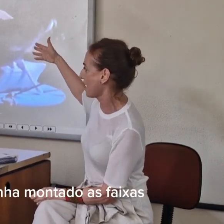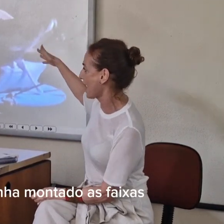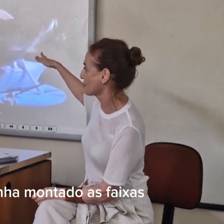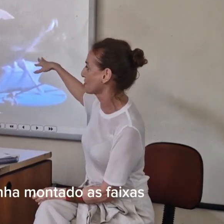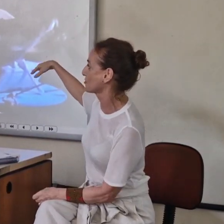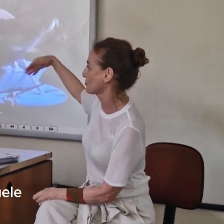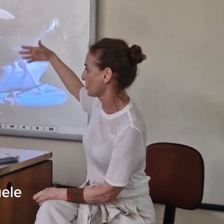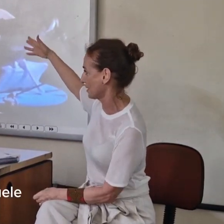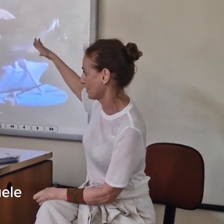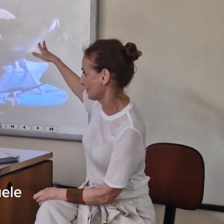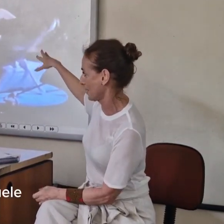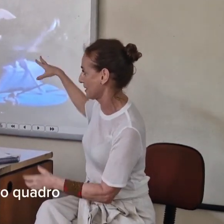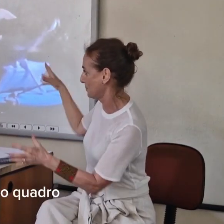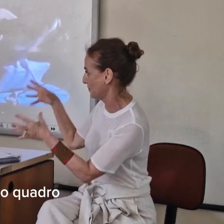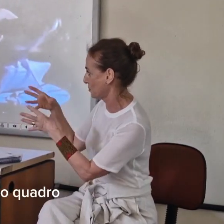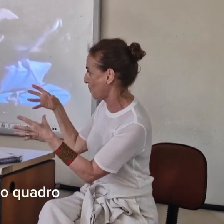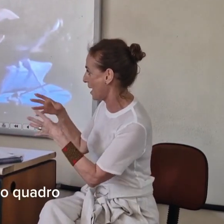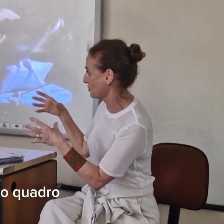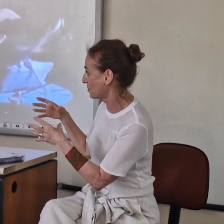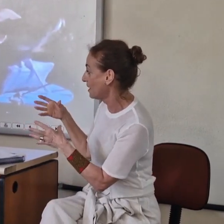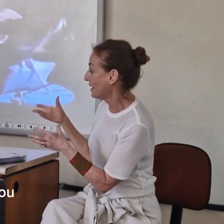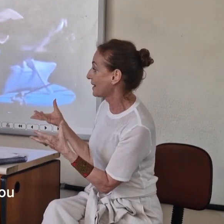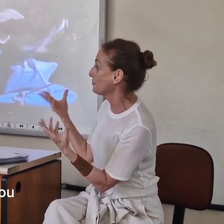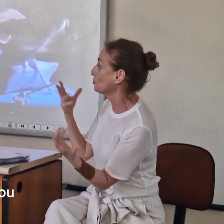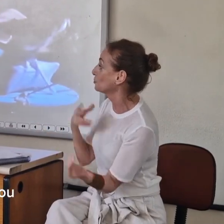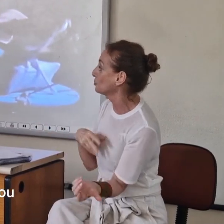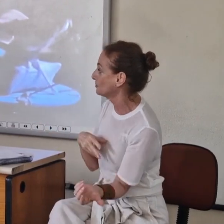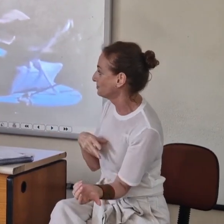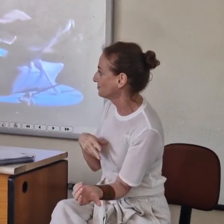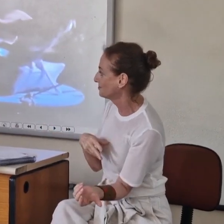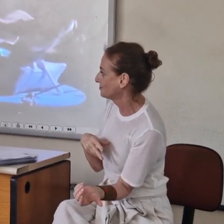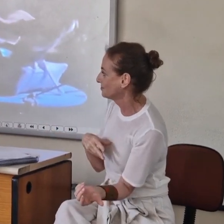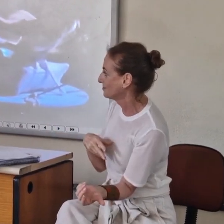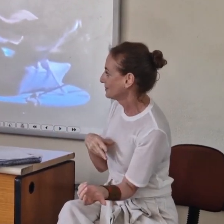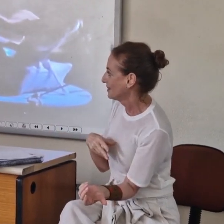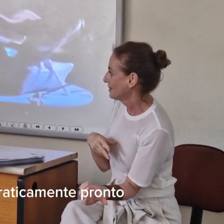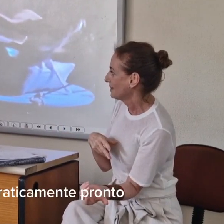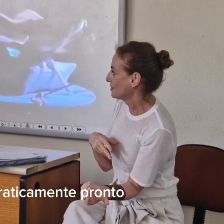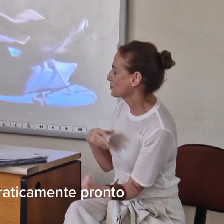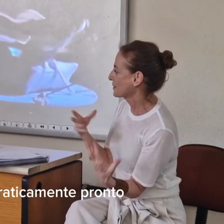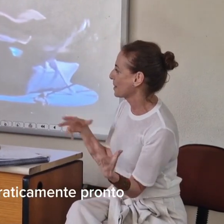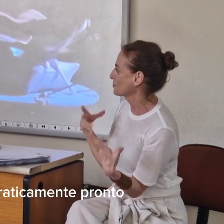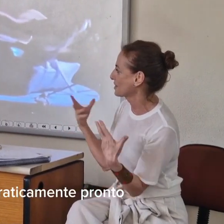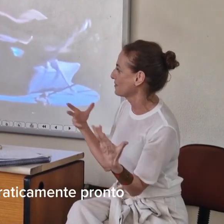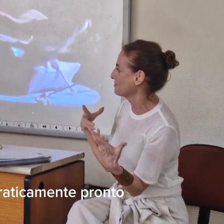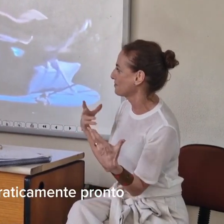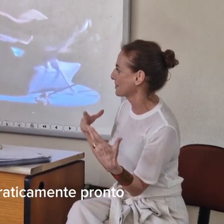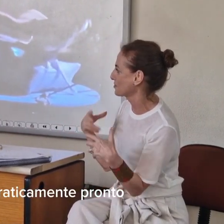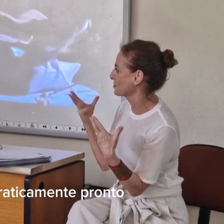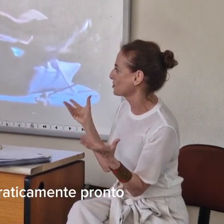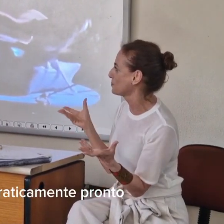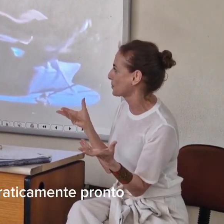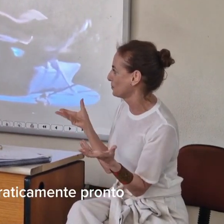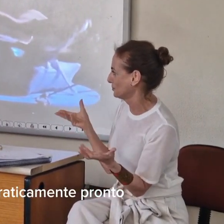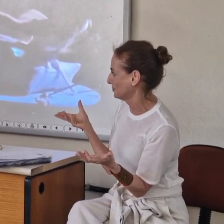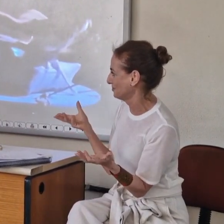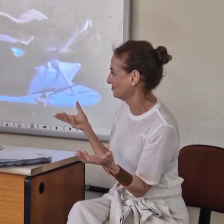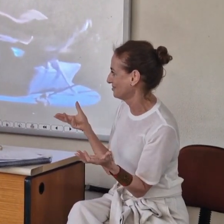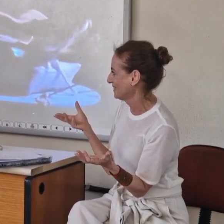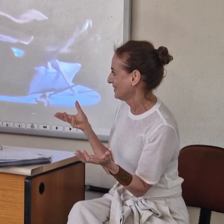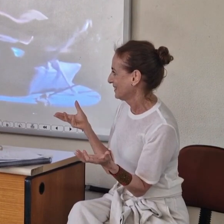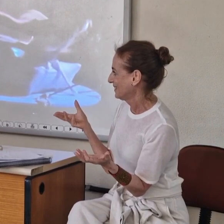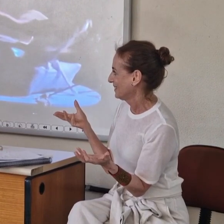montado as faixas, tudo aquele primeiro quadro, ela voltou. O espetáculo já estava praticamente